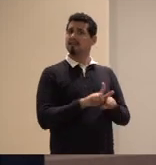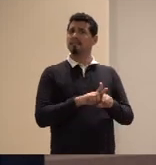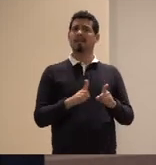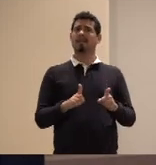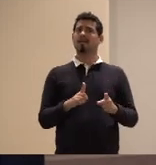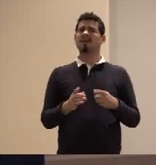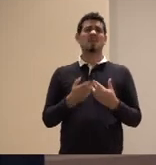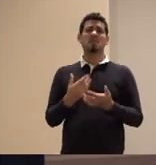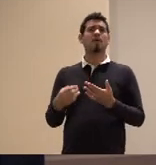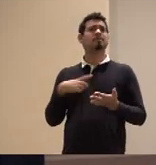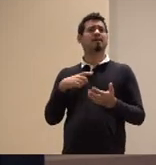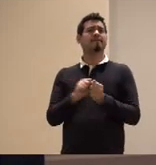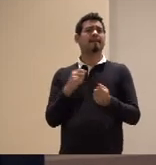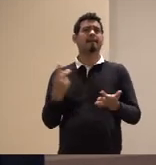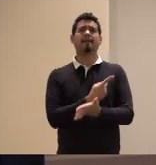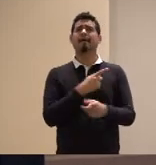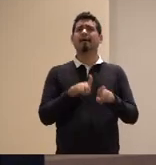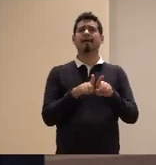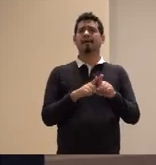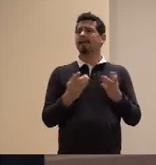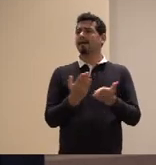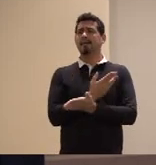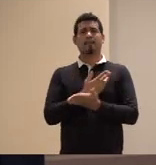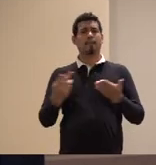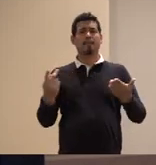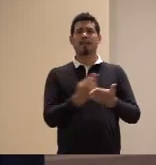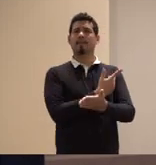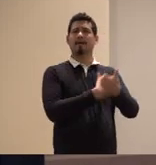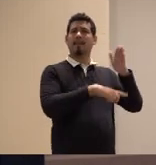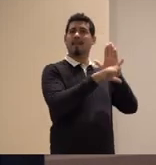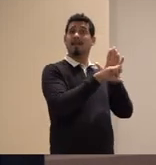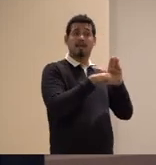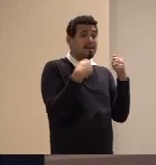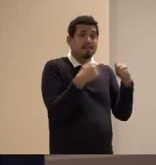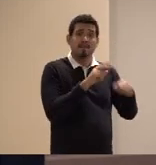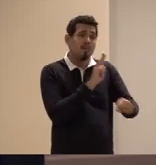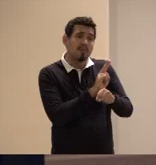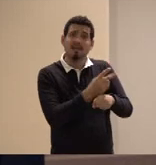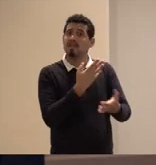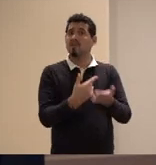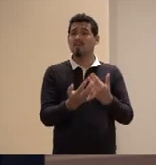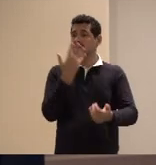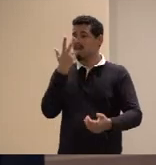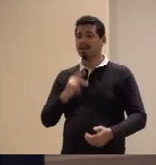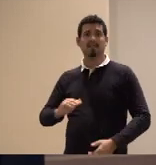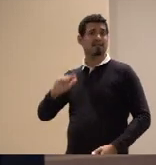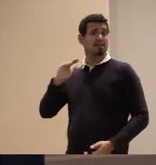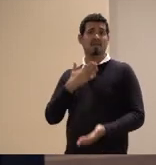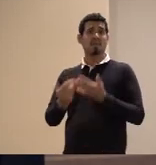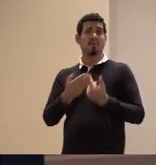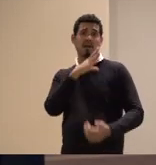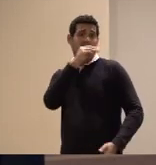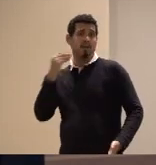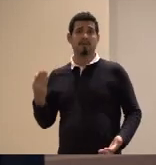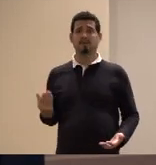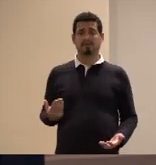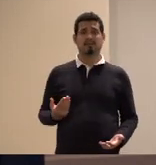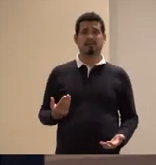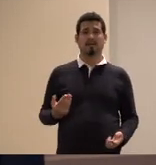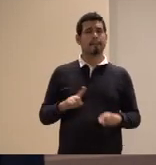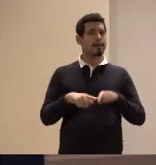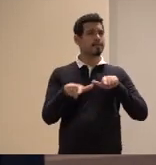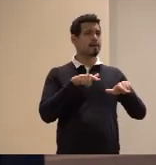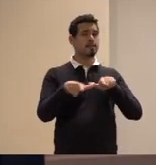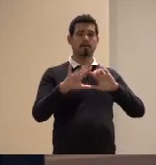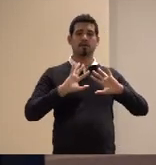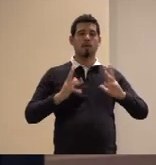se ele cometeu ato infracional, se ele é adolescente em conflito com a lei. Ele merece proteção como qualquer outra criança ou como qualquer outro adolescente. E o serviço